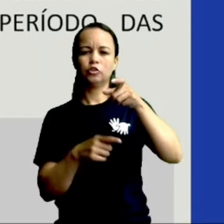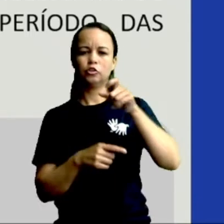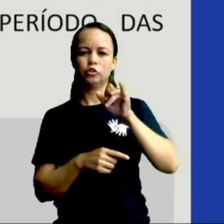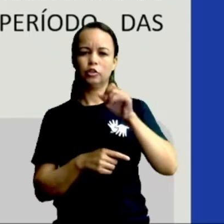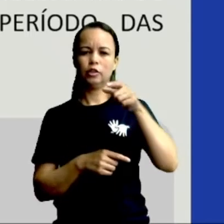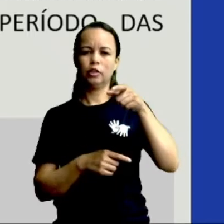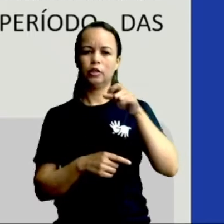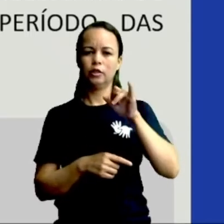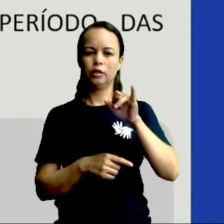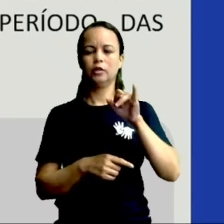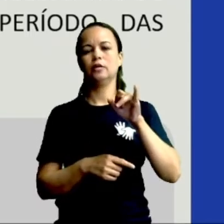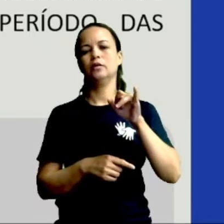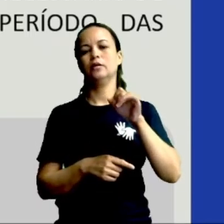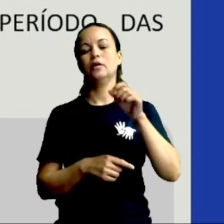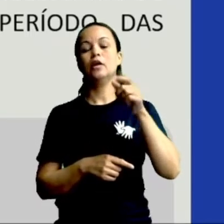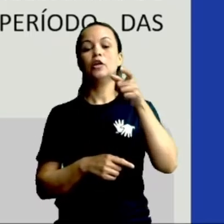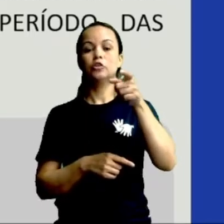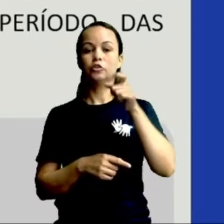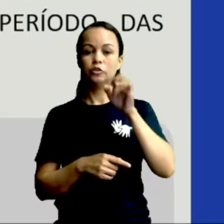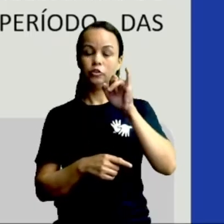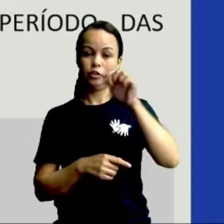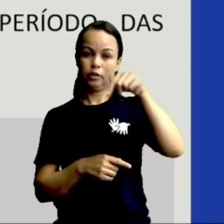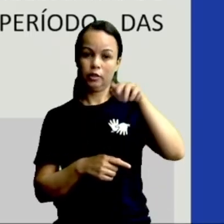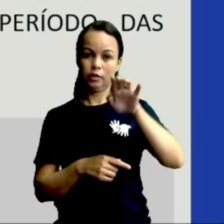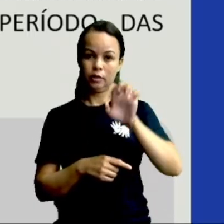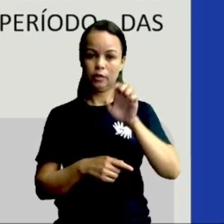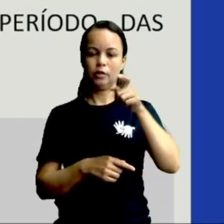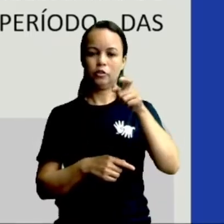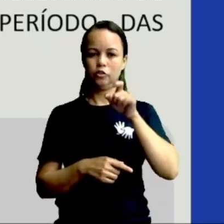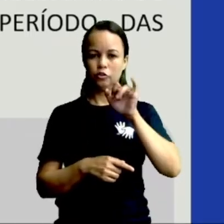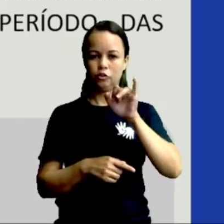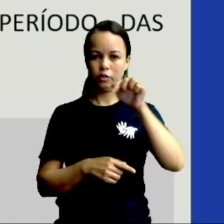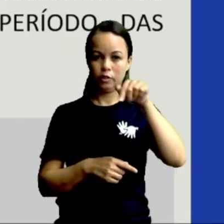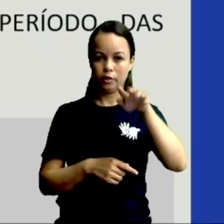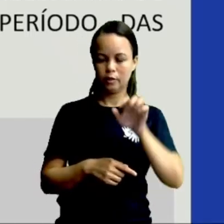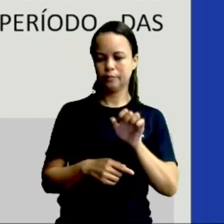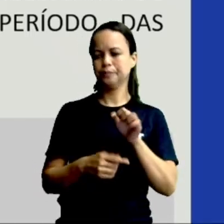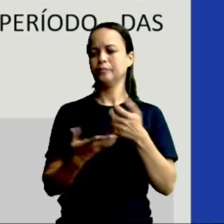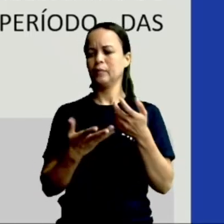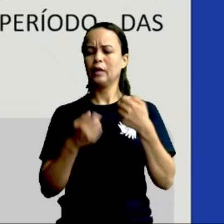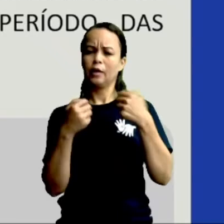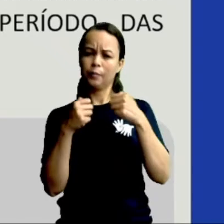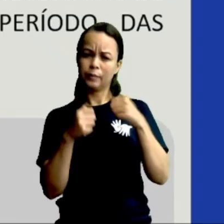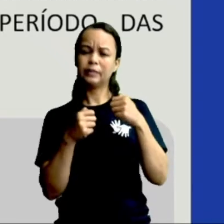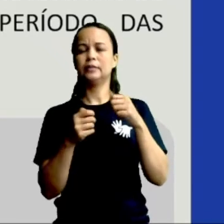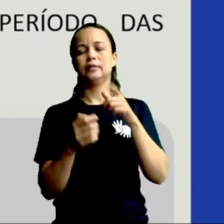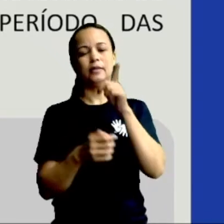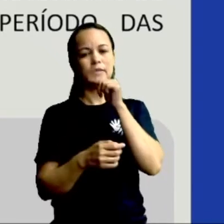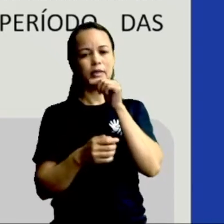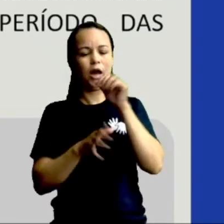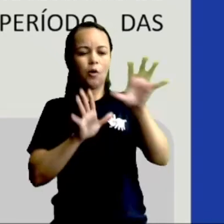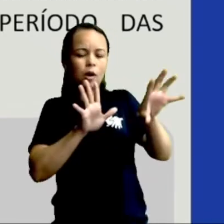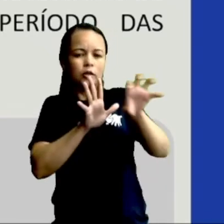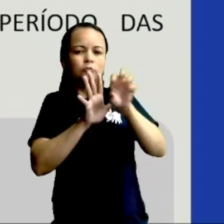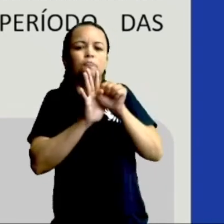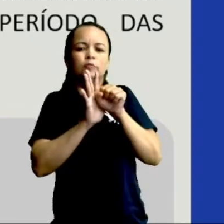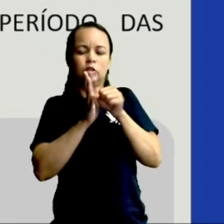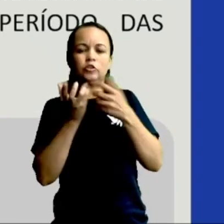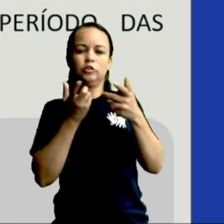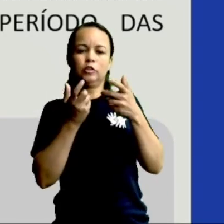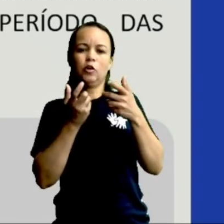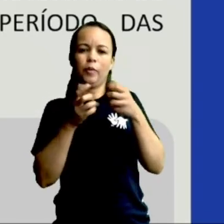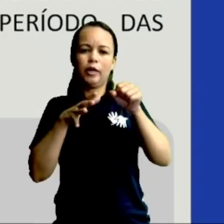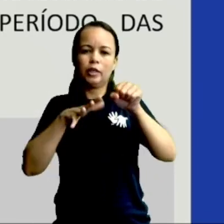e têm as raízes profundas que lhe possibilitam um acúmulo necessário de água para resistirem ao período